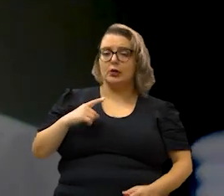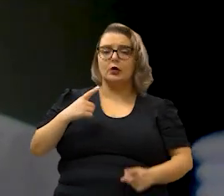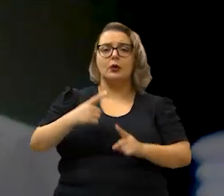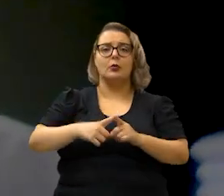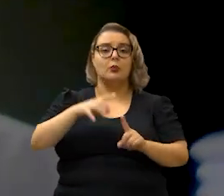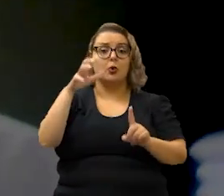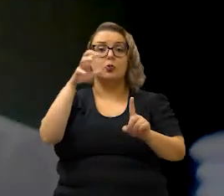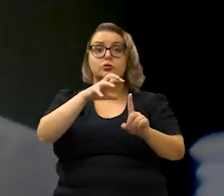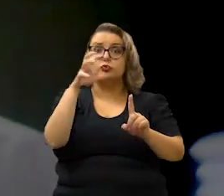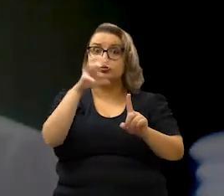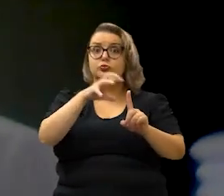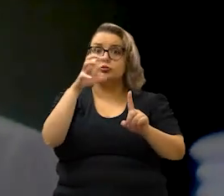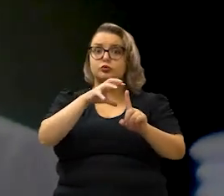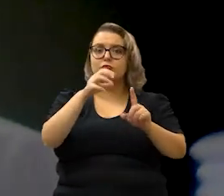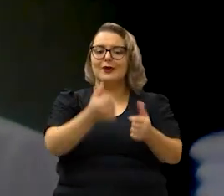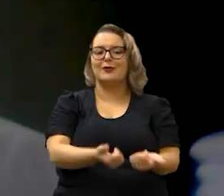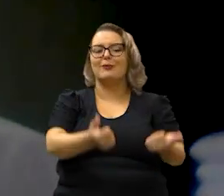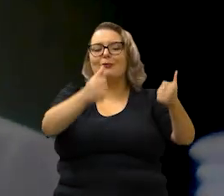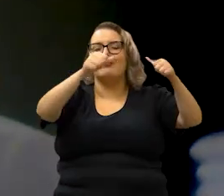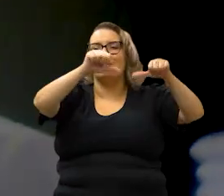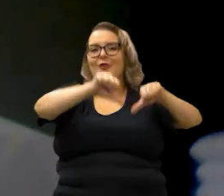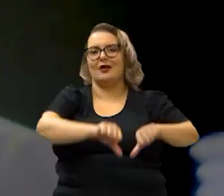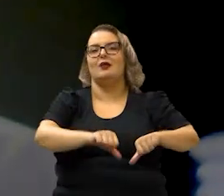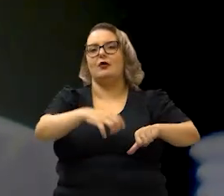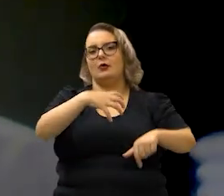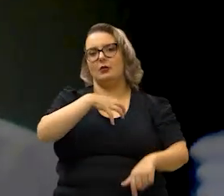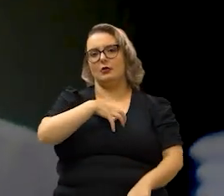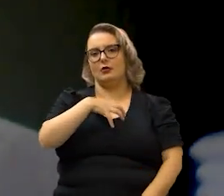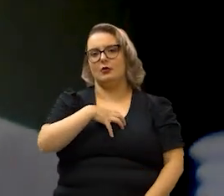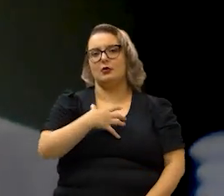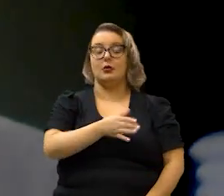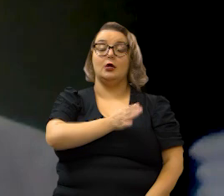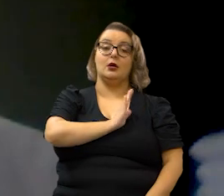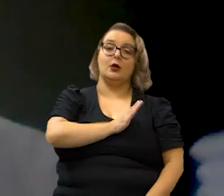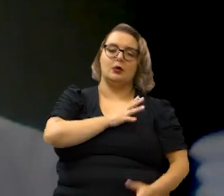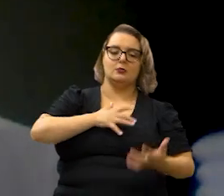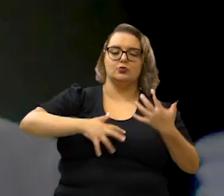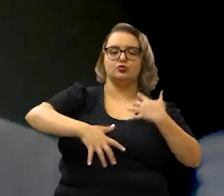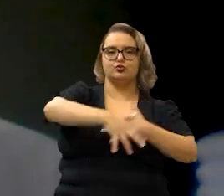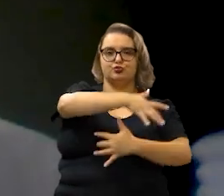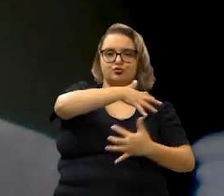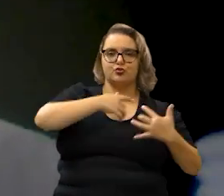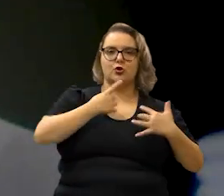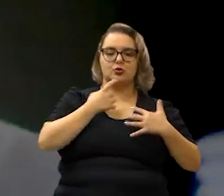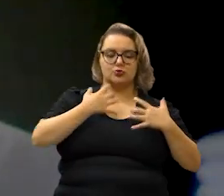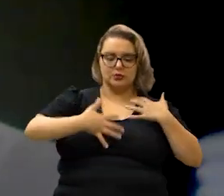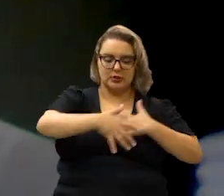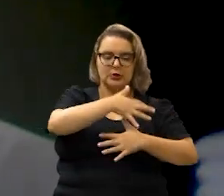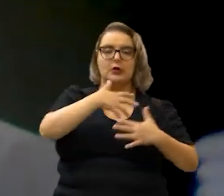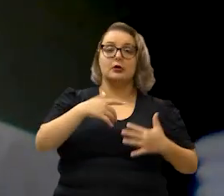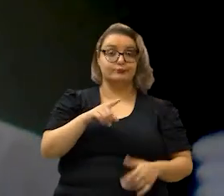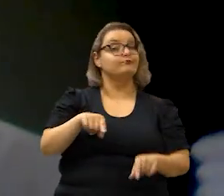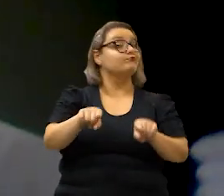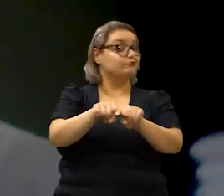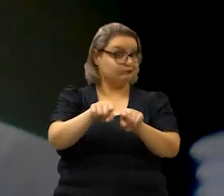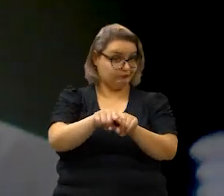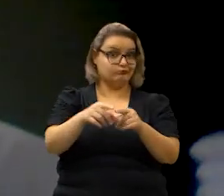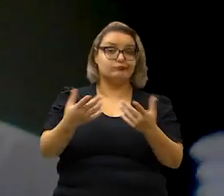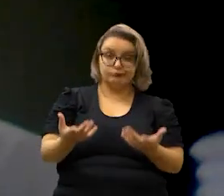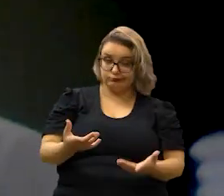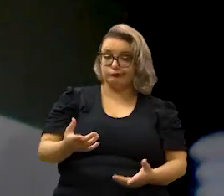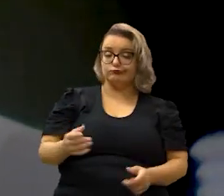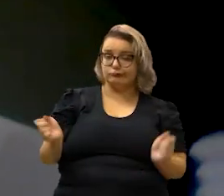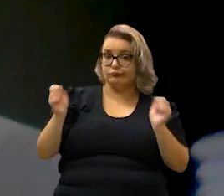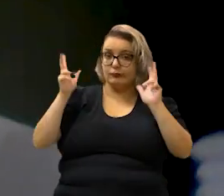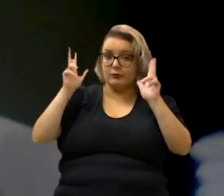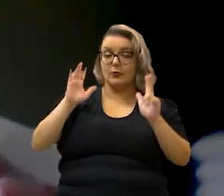eles concorrem para piorar as condições cardiocirculatórias. Então, isso também é um aspecto